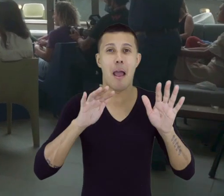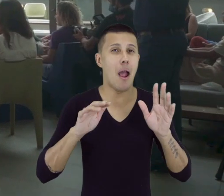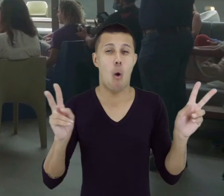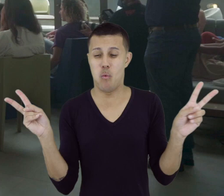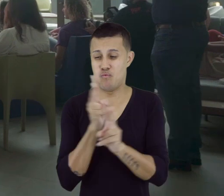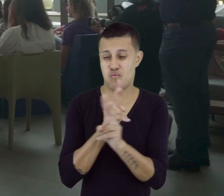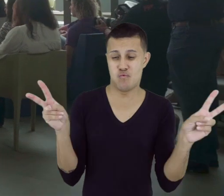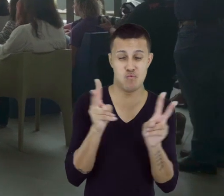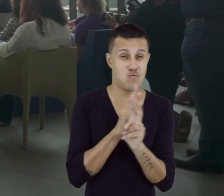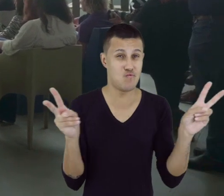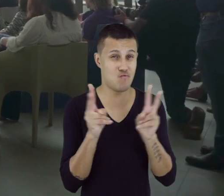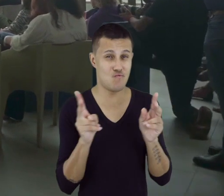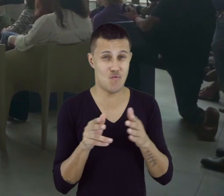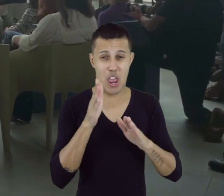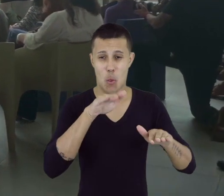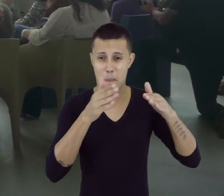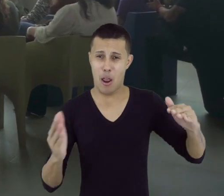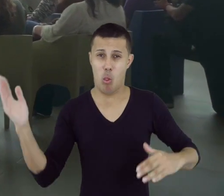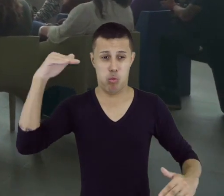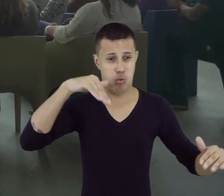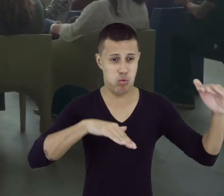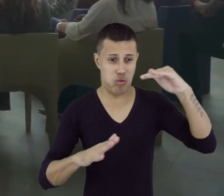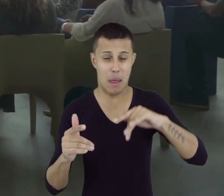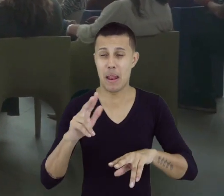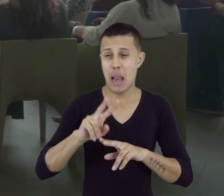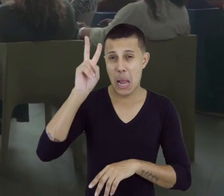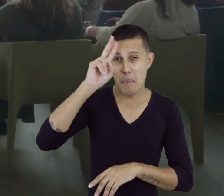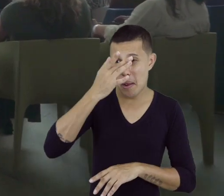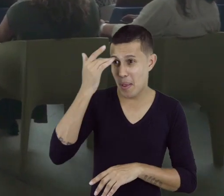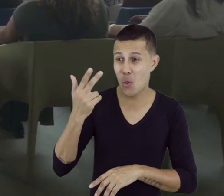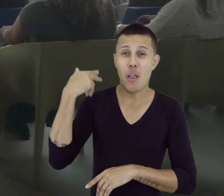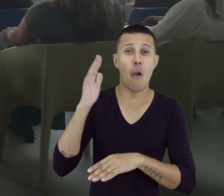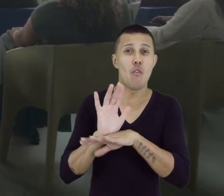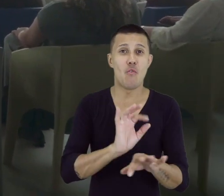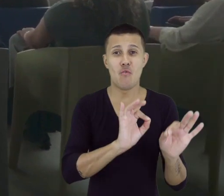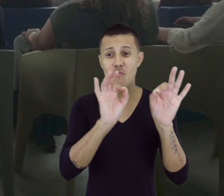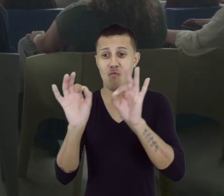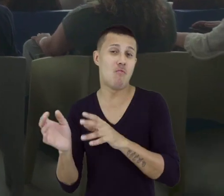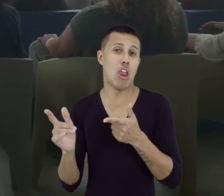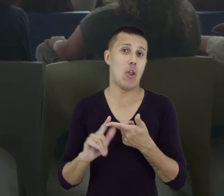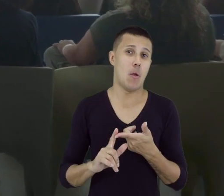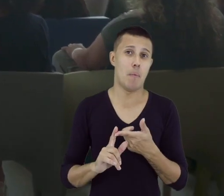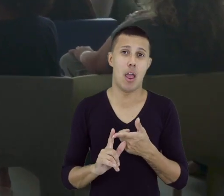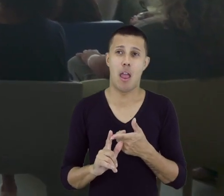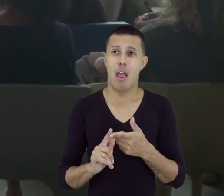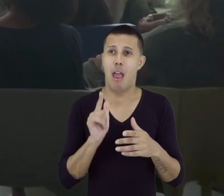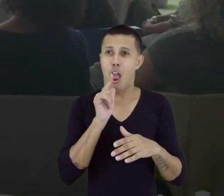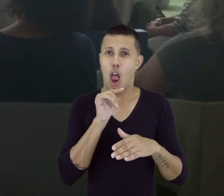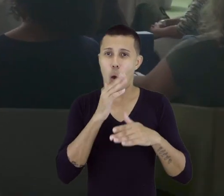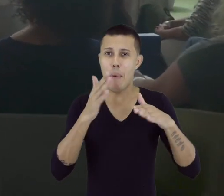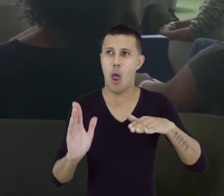forças muito grandes. Ele toca talvez as memórias que as pessoas têm vendo filmes dramáticos, onde as ondas